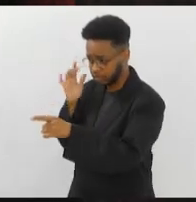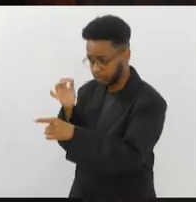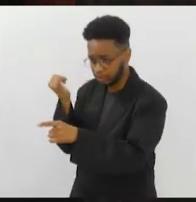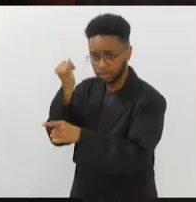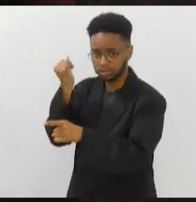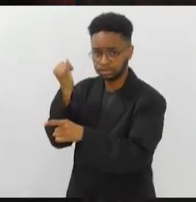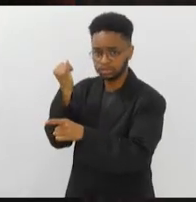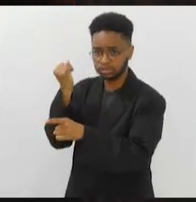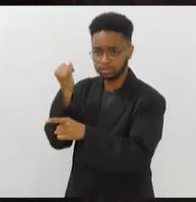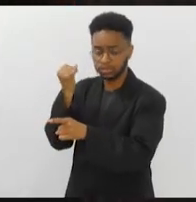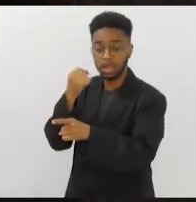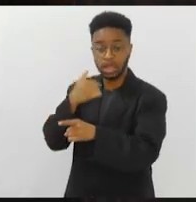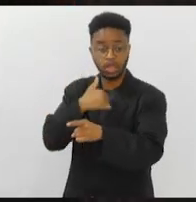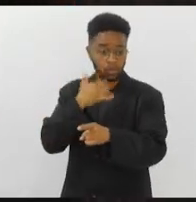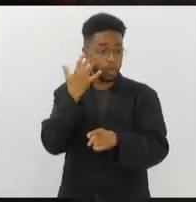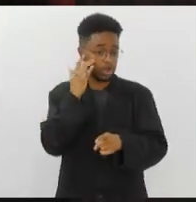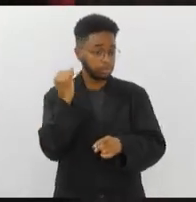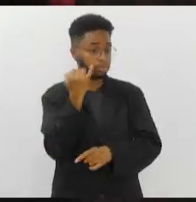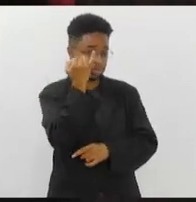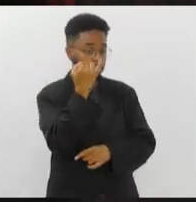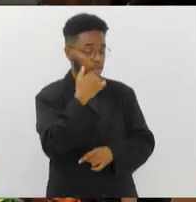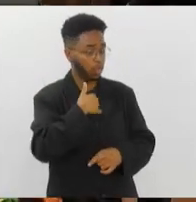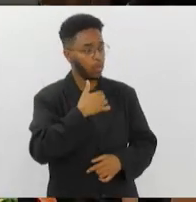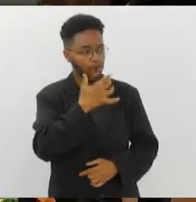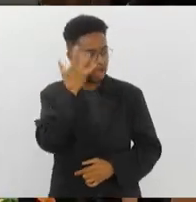isso? Eu me importei.